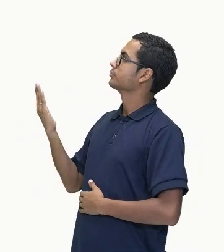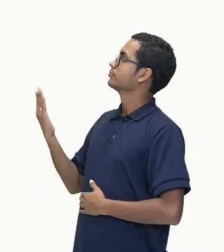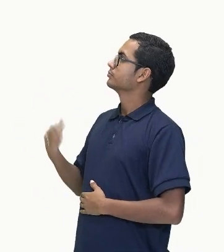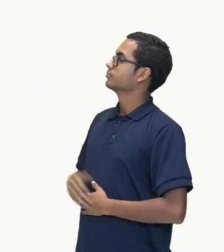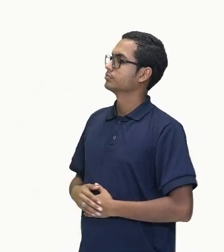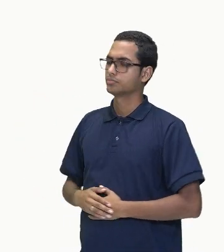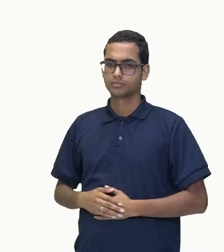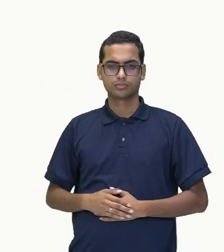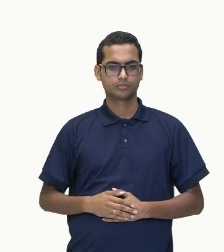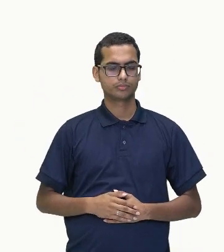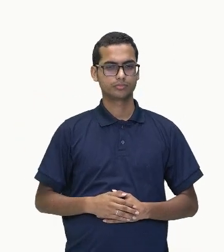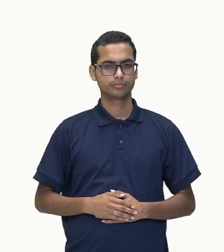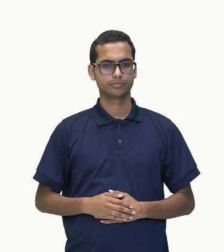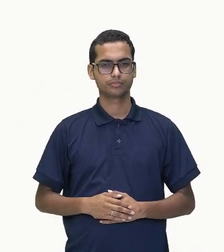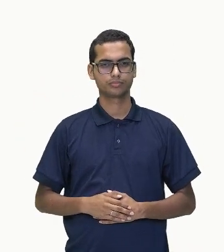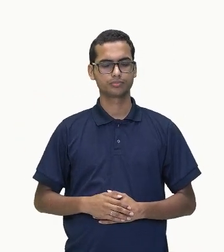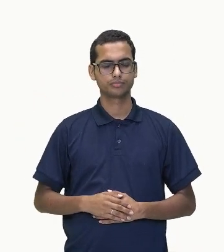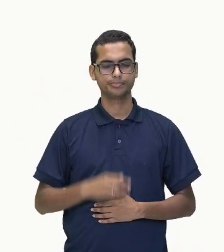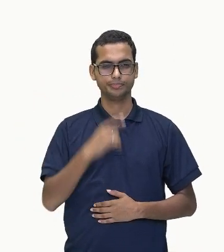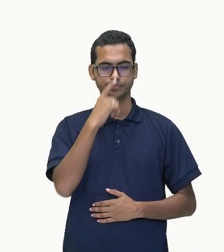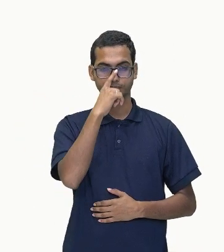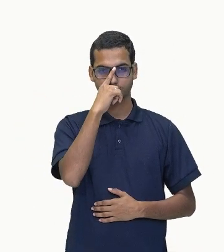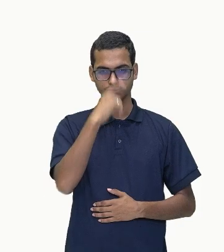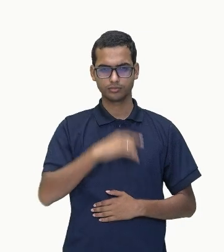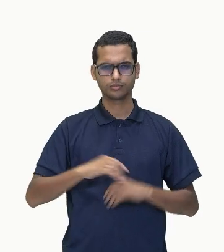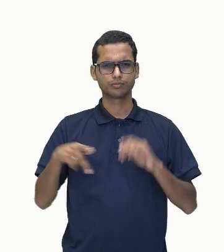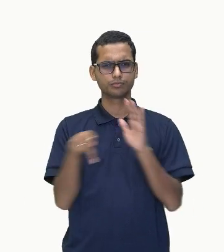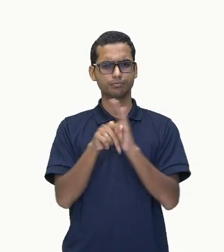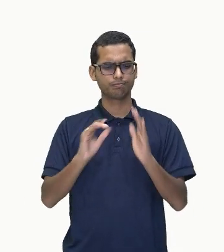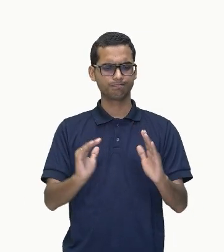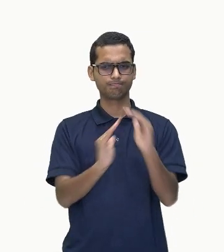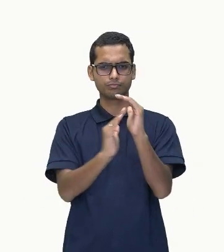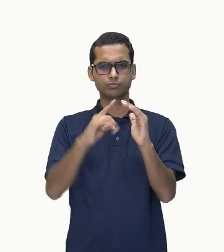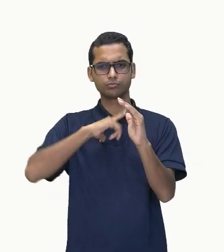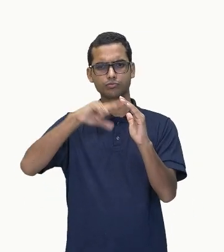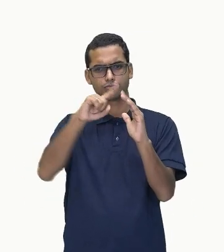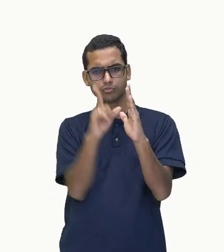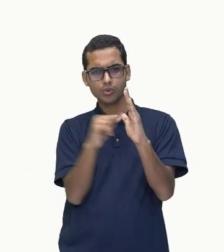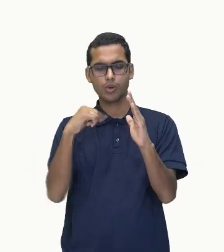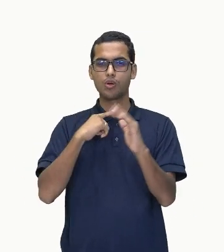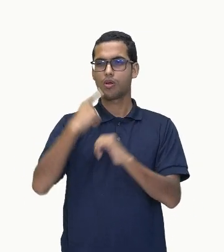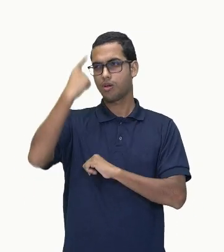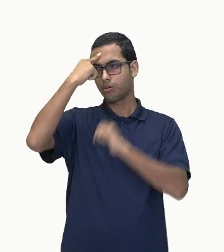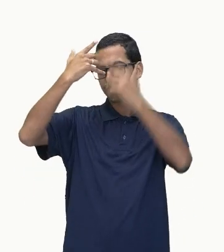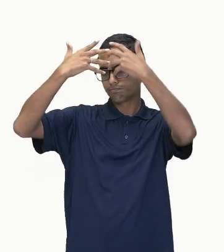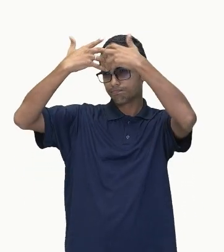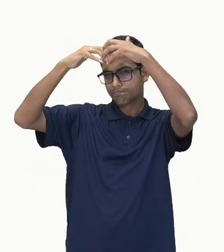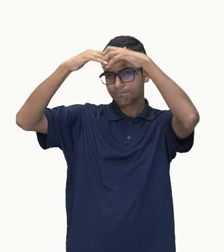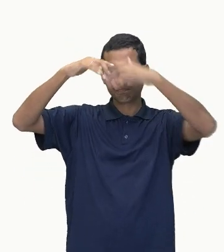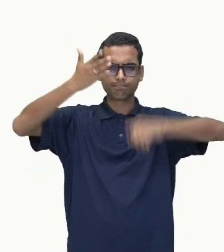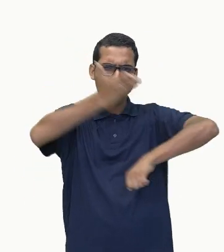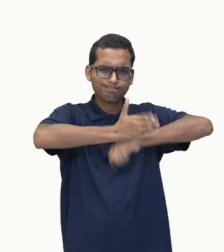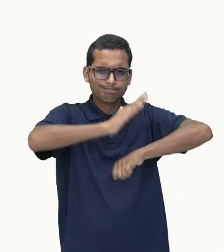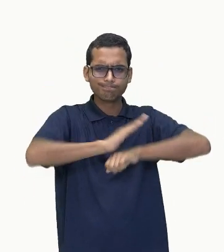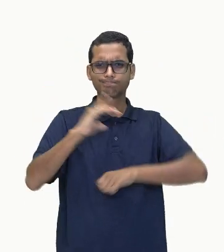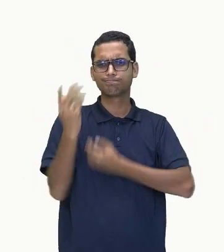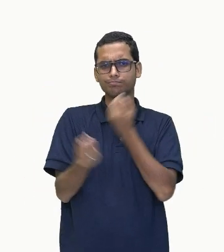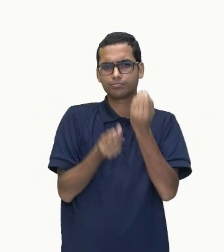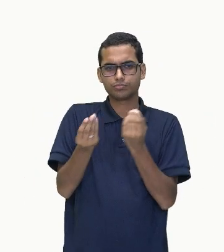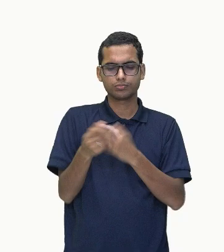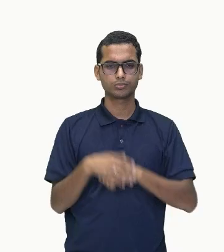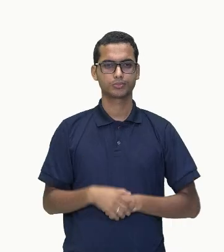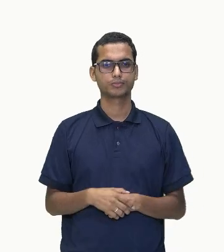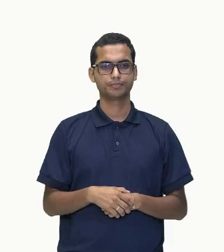preste bastante atenção. A gente vai ter que fazer um exercício mental aqui para a gente entender essa questão, tá? Ela diz o